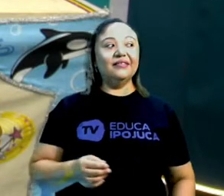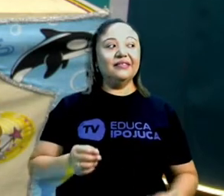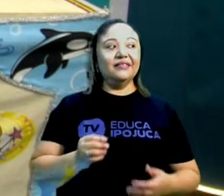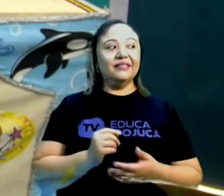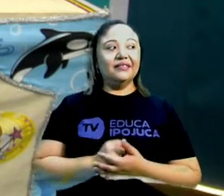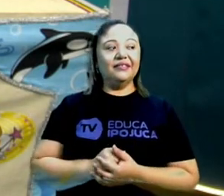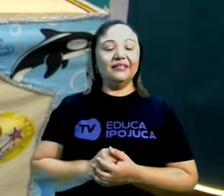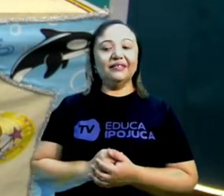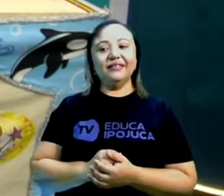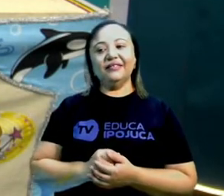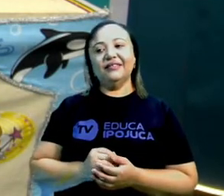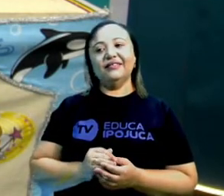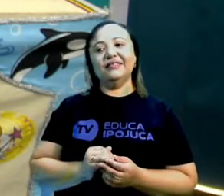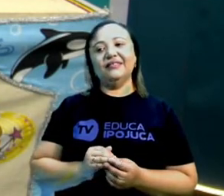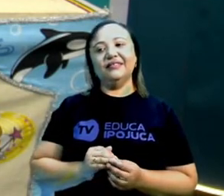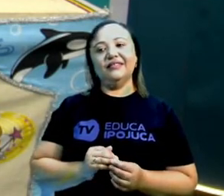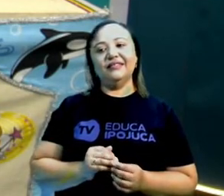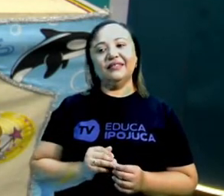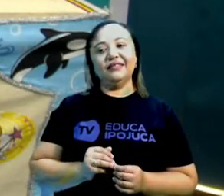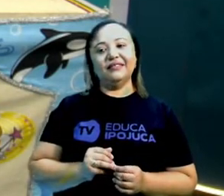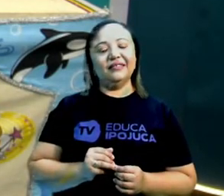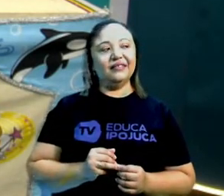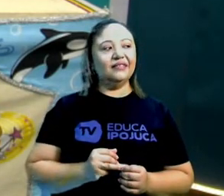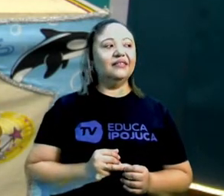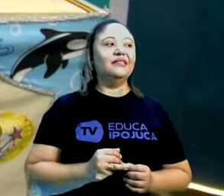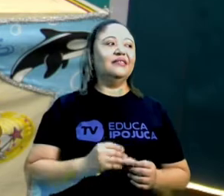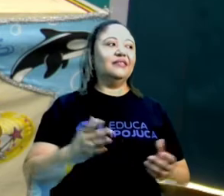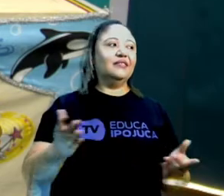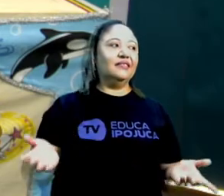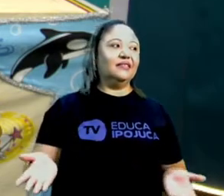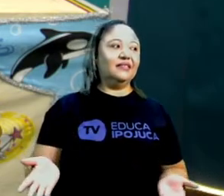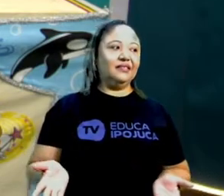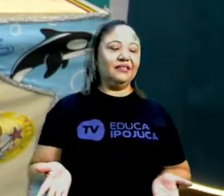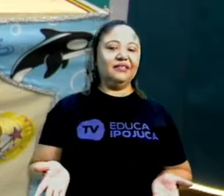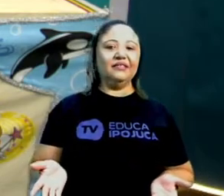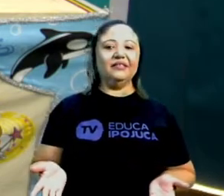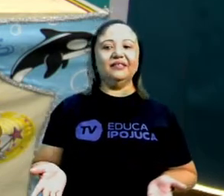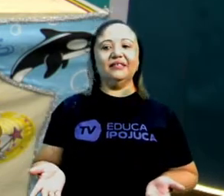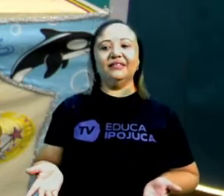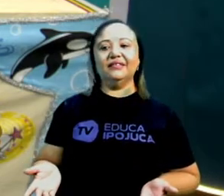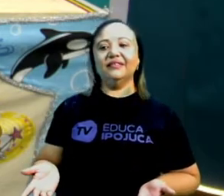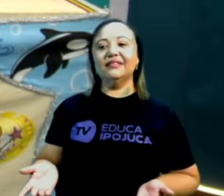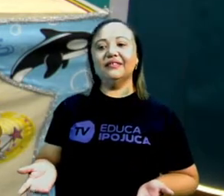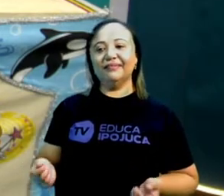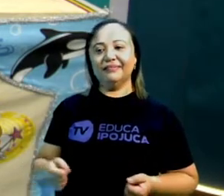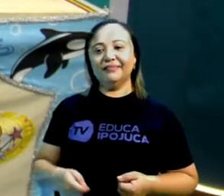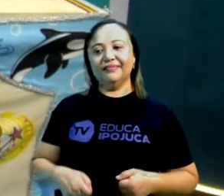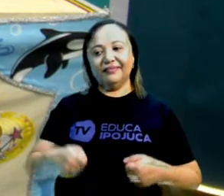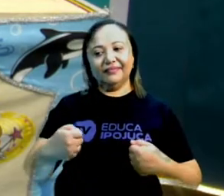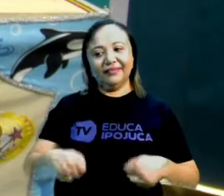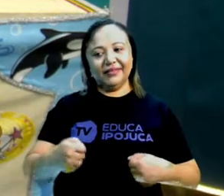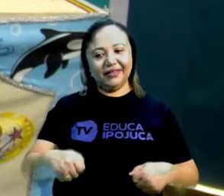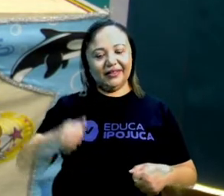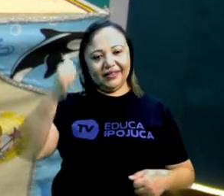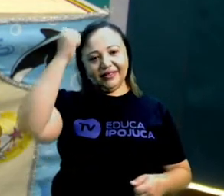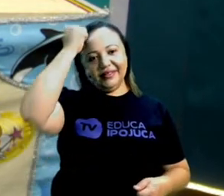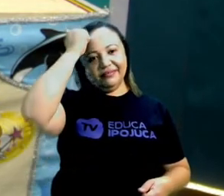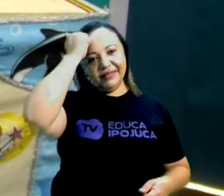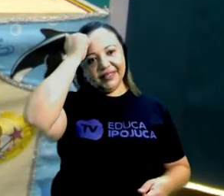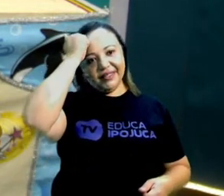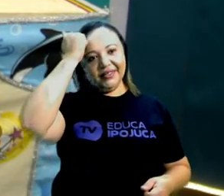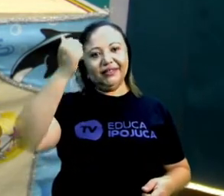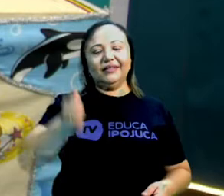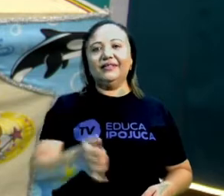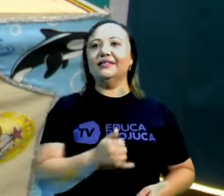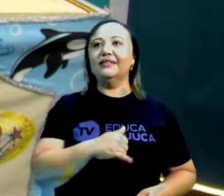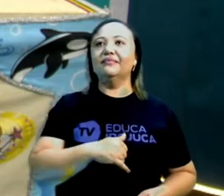Não, Leiturinha, não precisa. Tá. Agora mais não, tá? Agora a gente só precisa se arrepender, né, isso? E confessar os